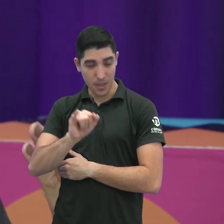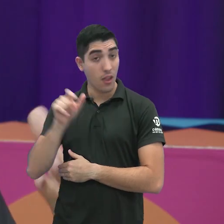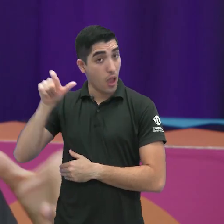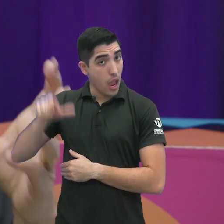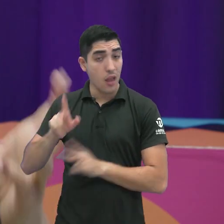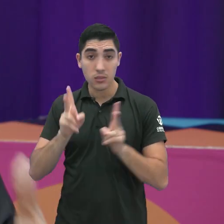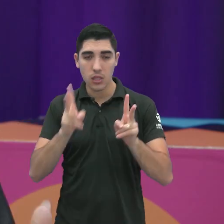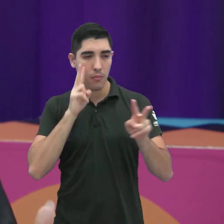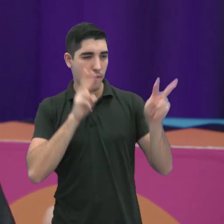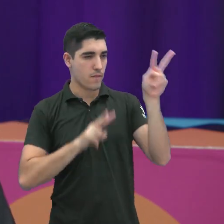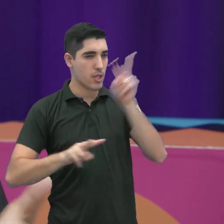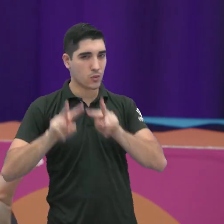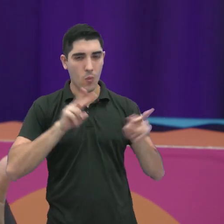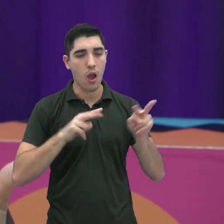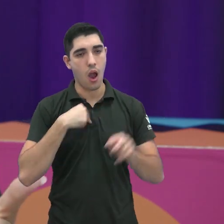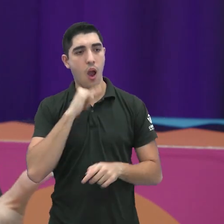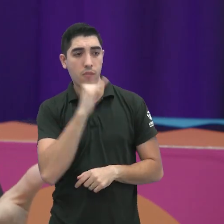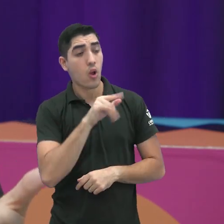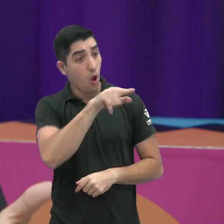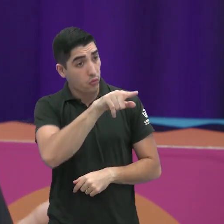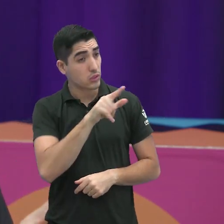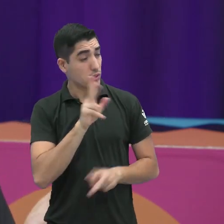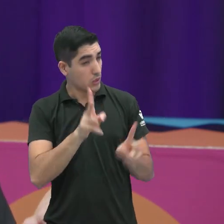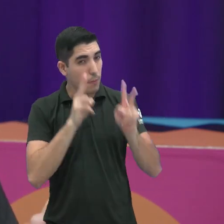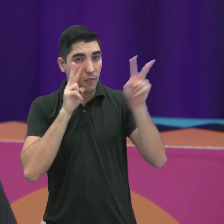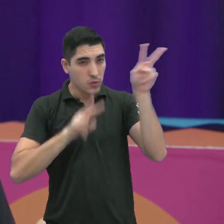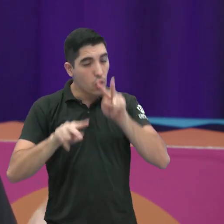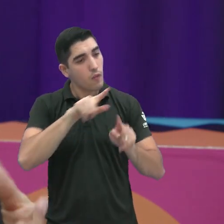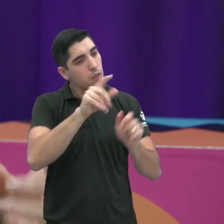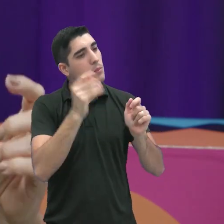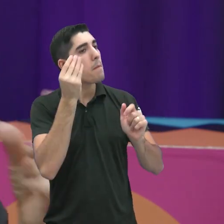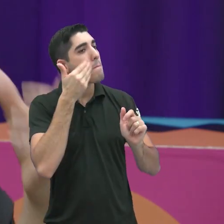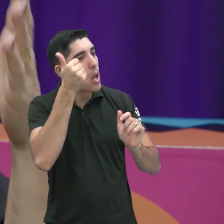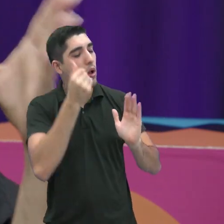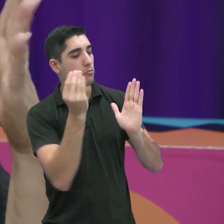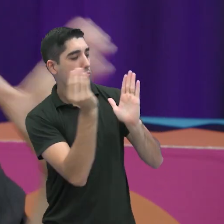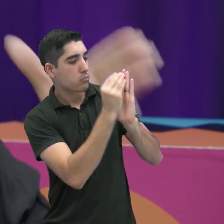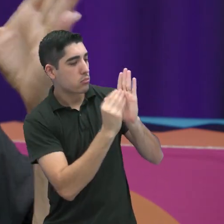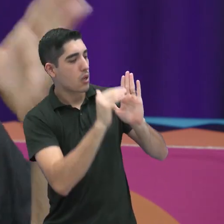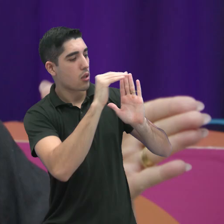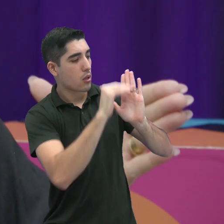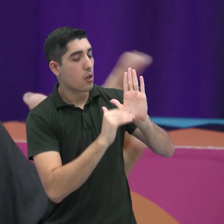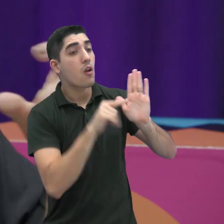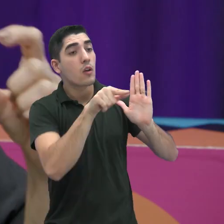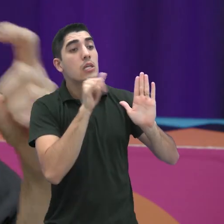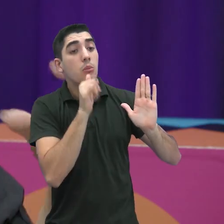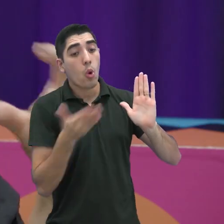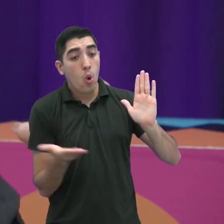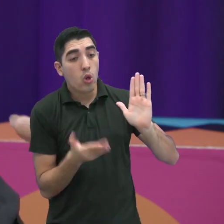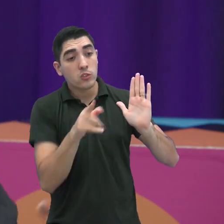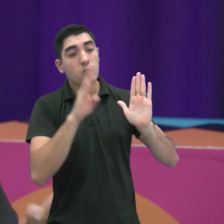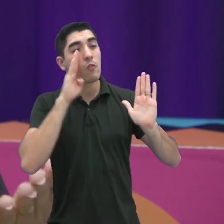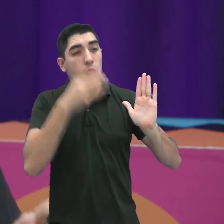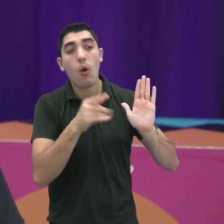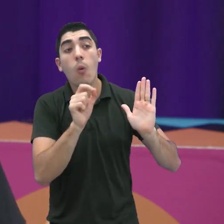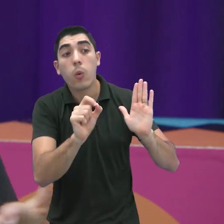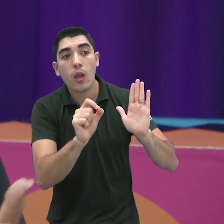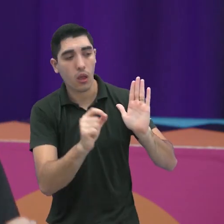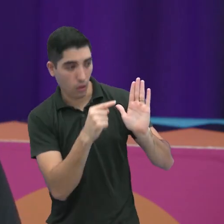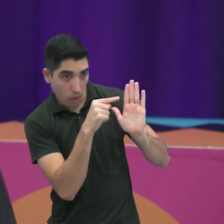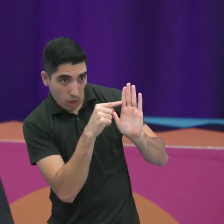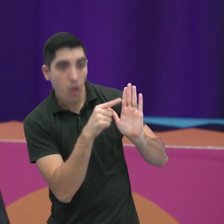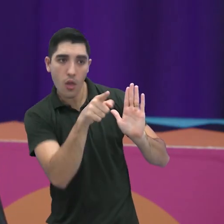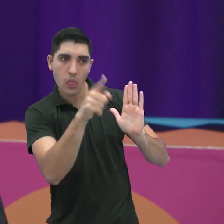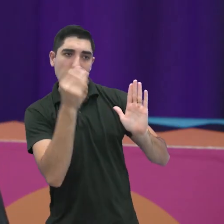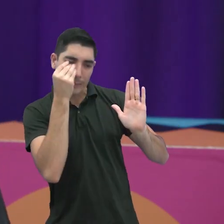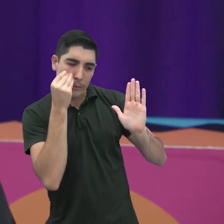gente trabalhou muito com lista. Faz lista de prioridade, o que você precisa. E agora, qual é o seu foco hoje? É isso aqui. Então, você vai batalhar